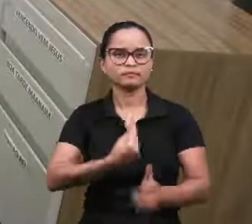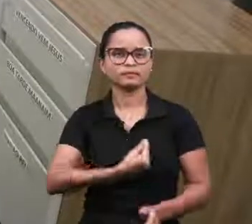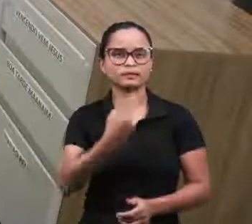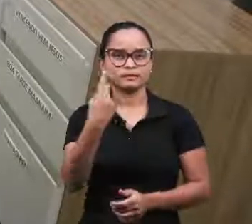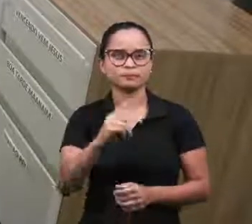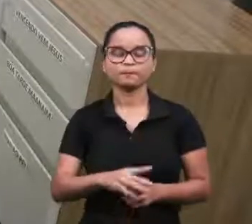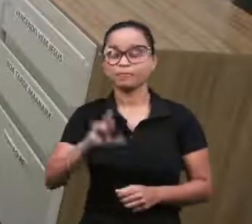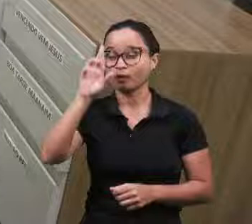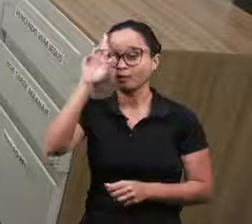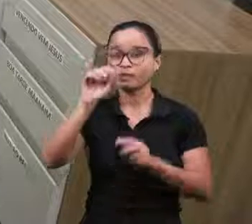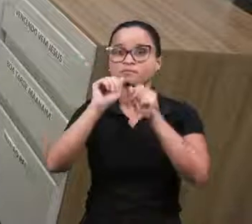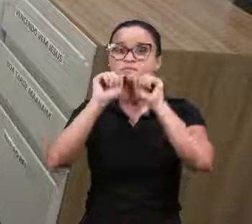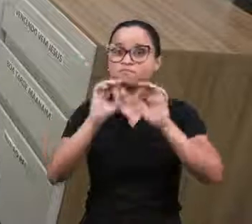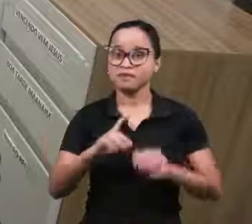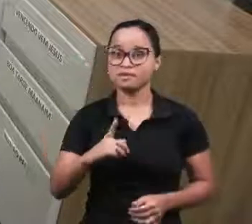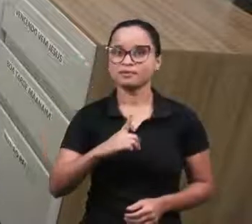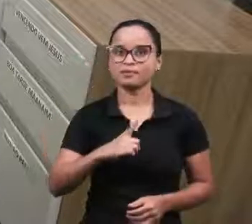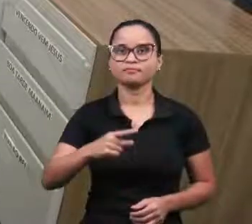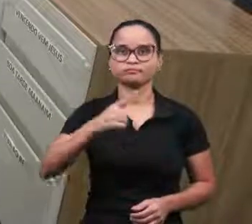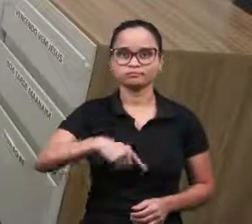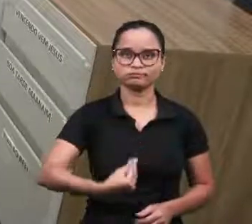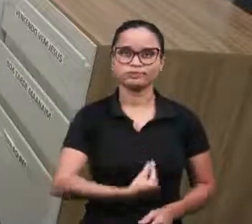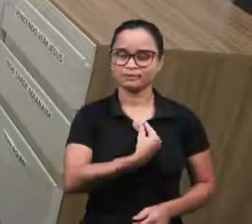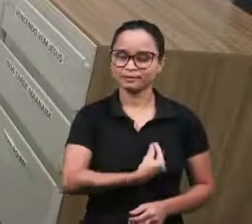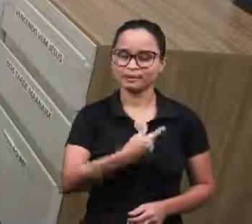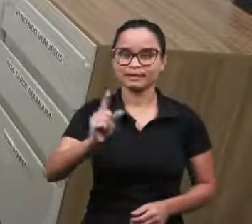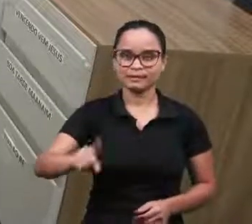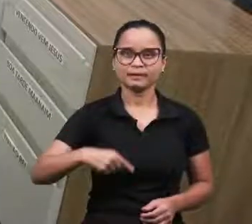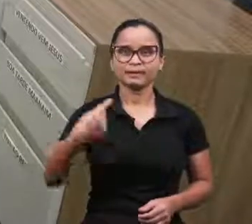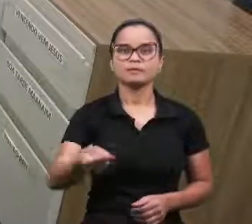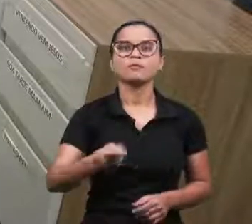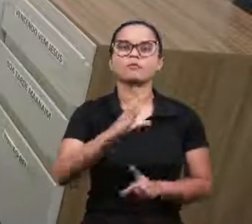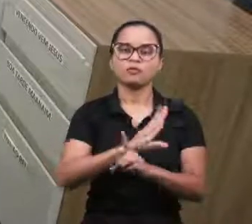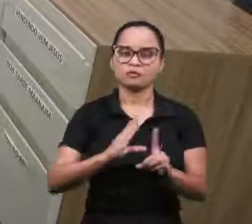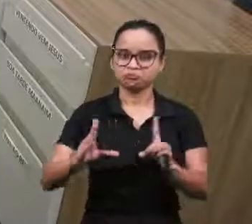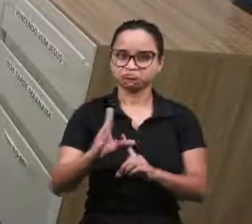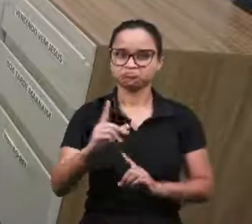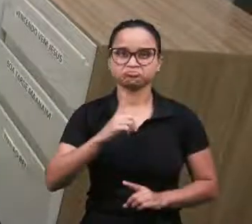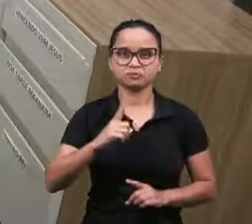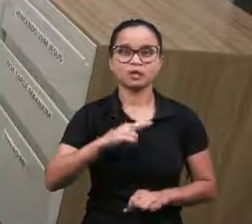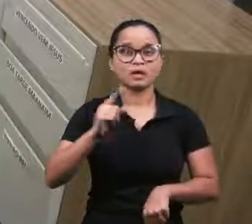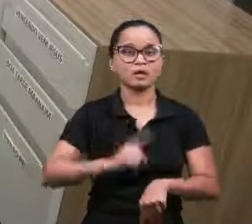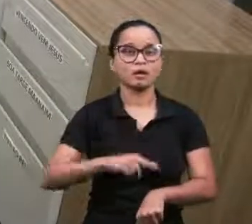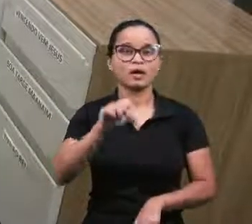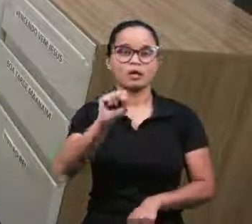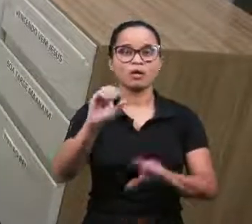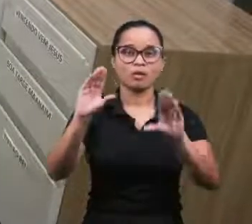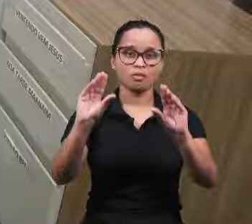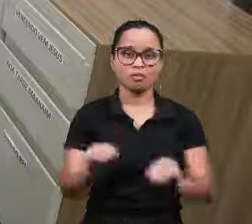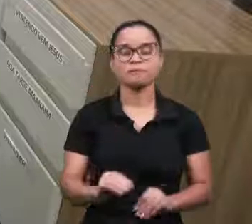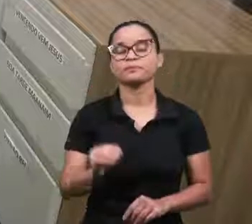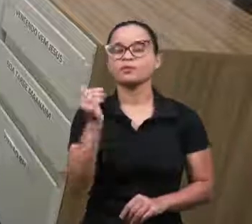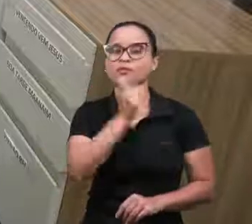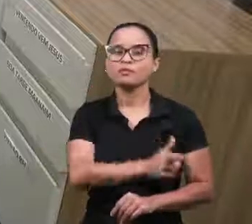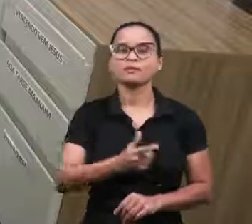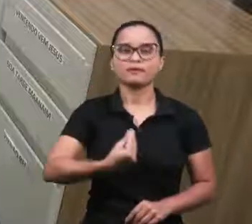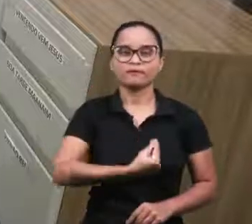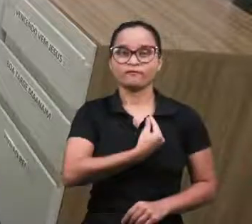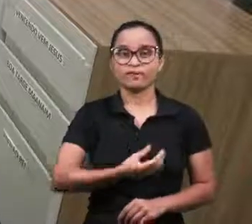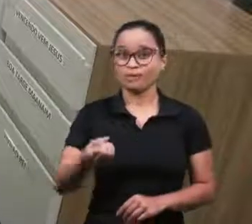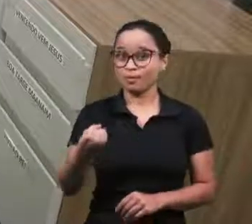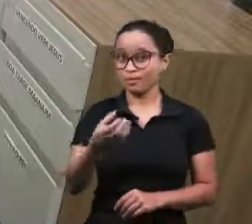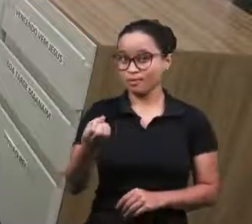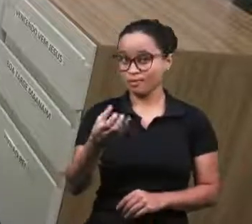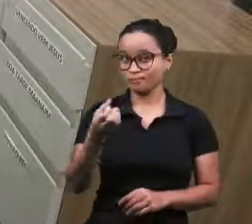para as nossas vidas, vamos acompanhar o pré-culto, daqui a pouquinho tem o culto às 20 horas, né? E assim nós vamos alcançando mais vidas. E vidas também vão